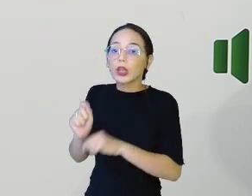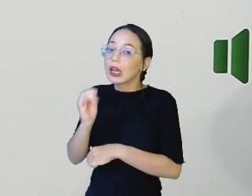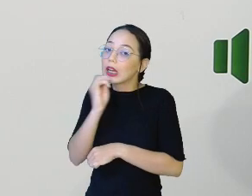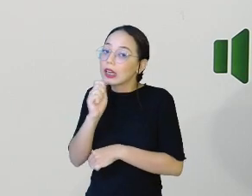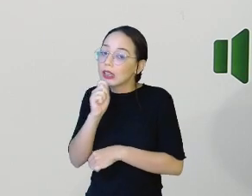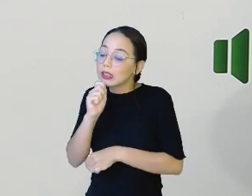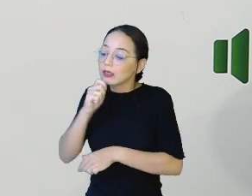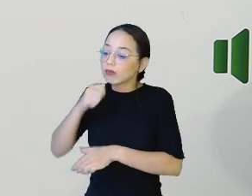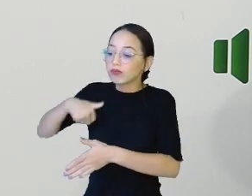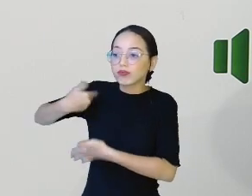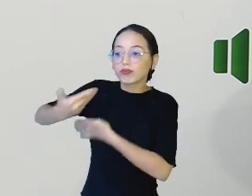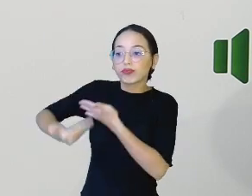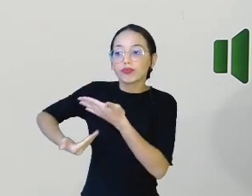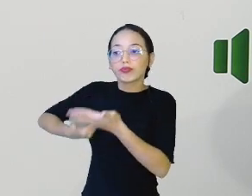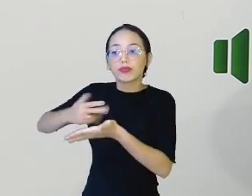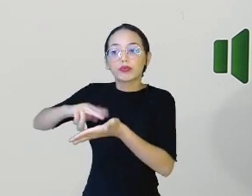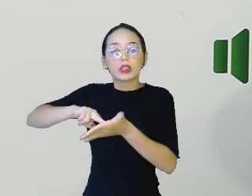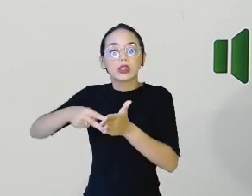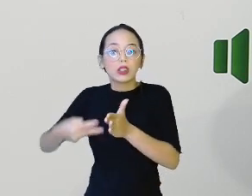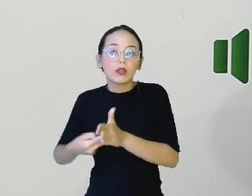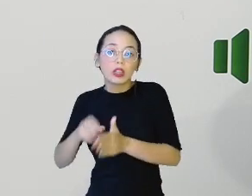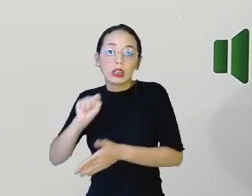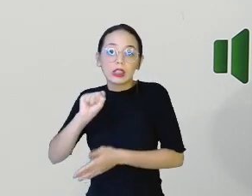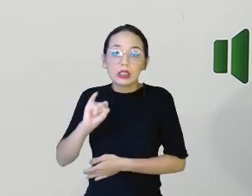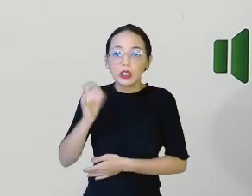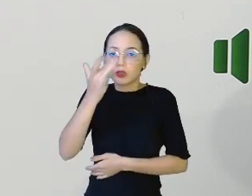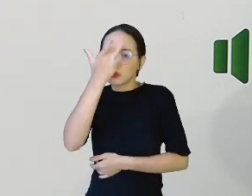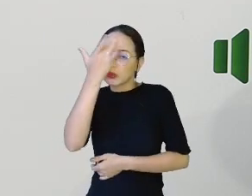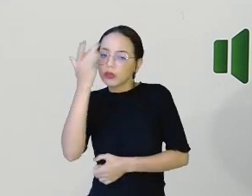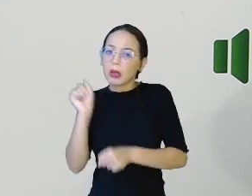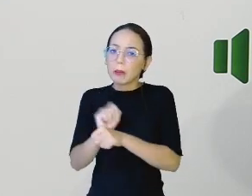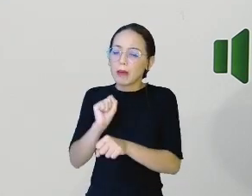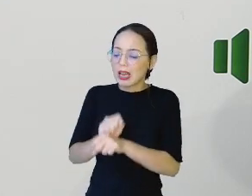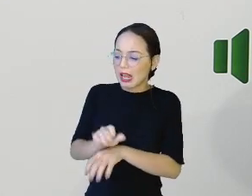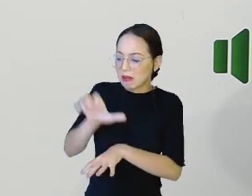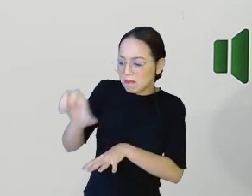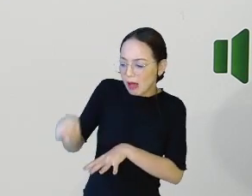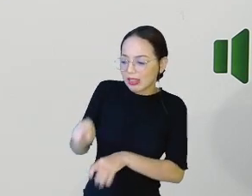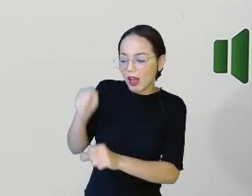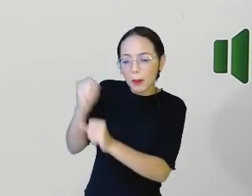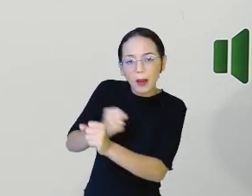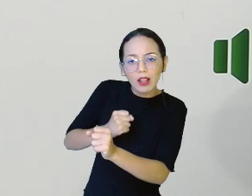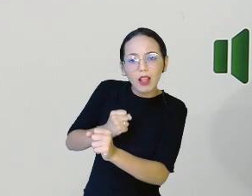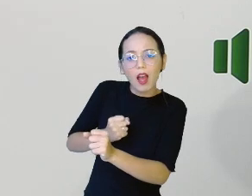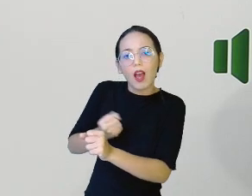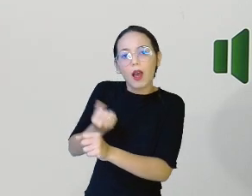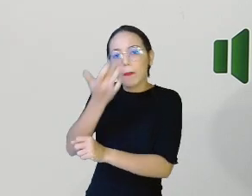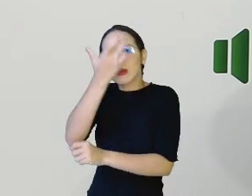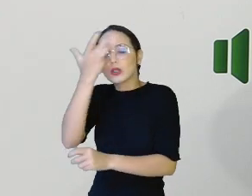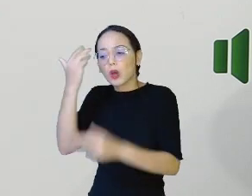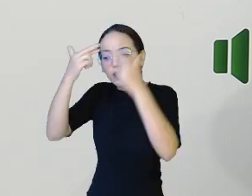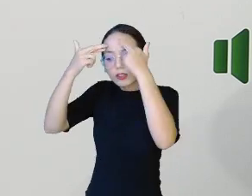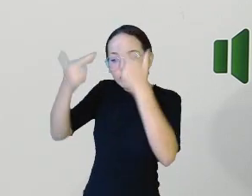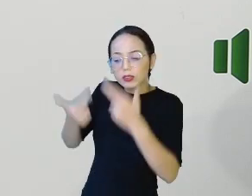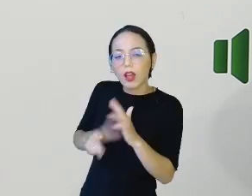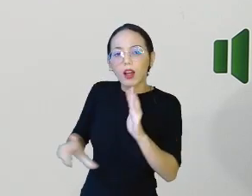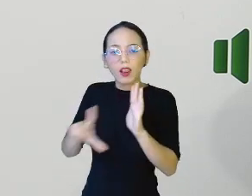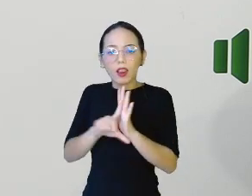no processo, que quer dizer o seguinte, se as pessoas pararem com a caça, se as pessoas respeitarem as